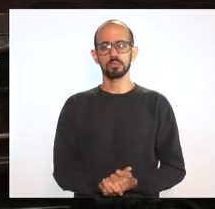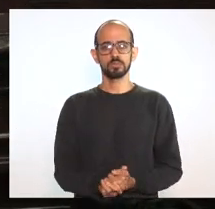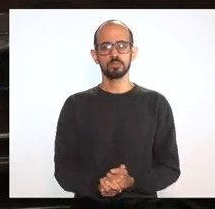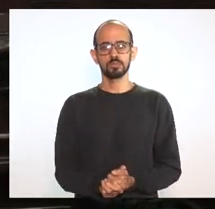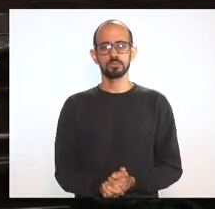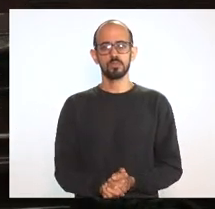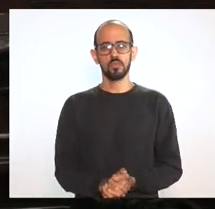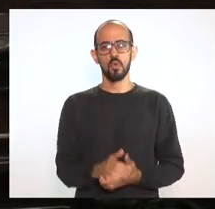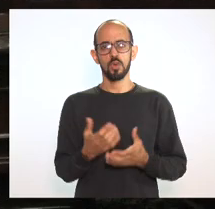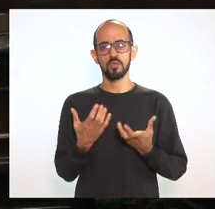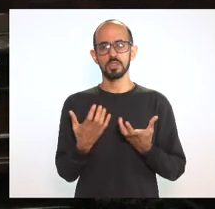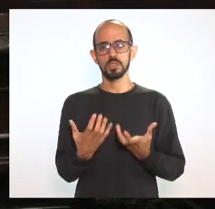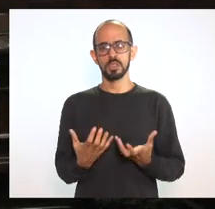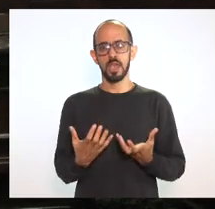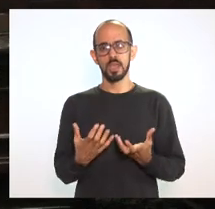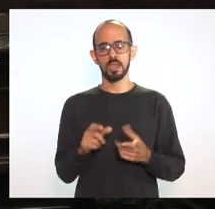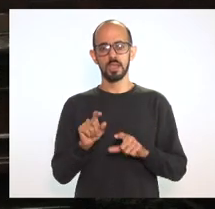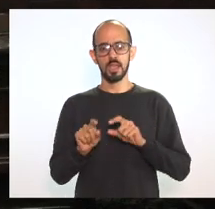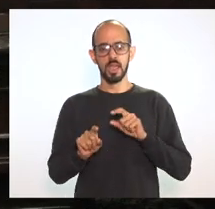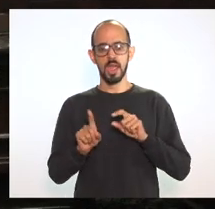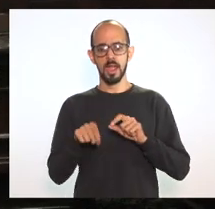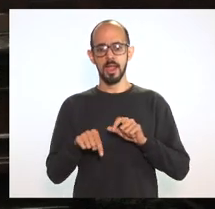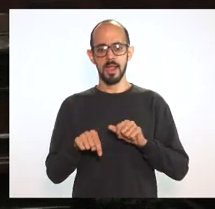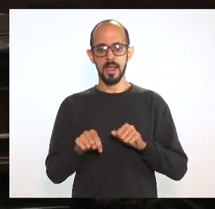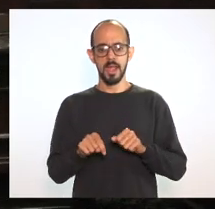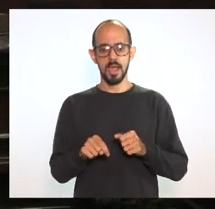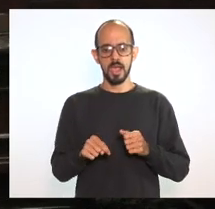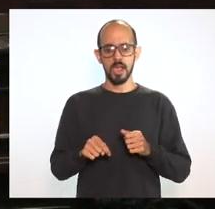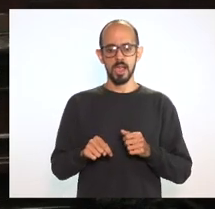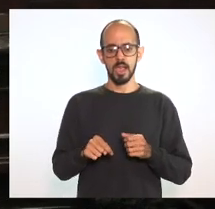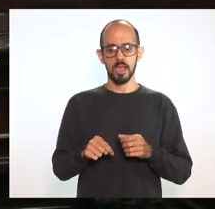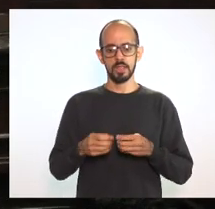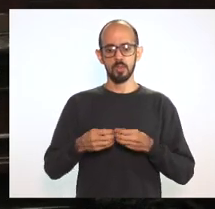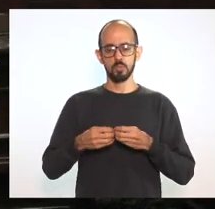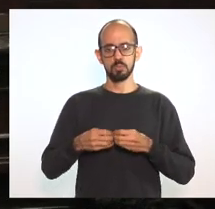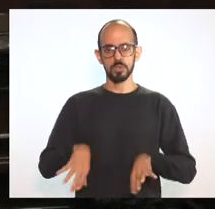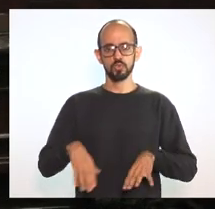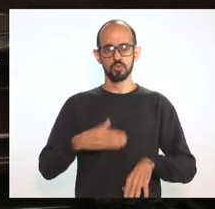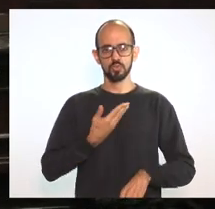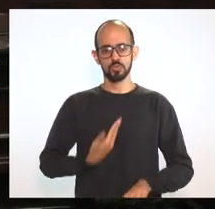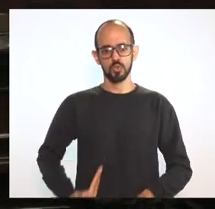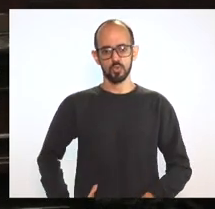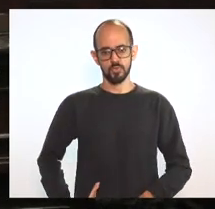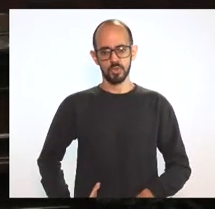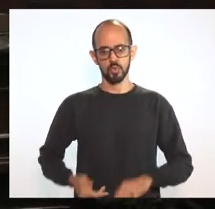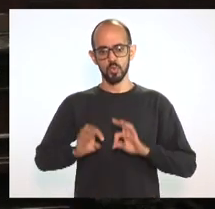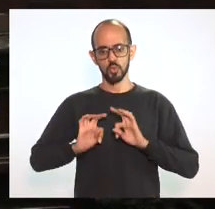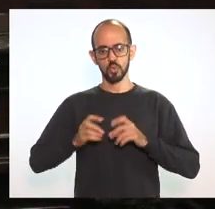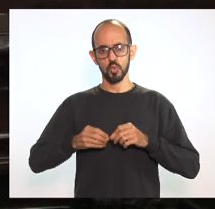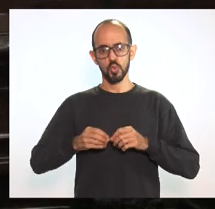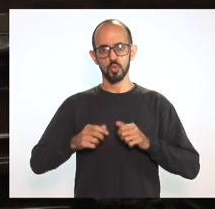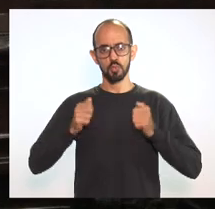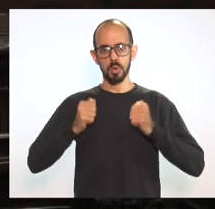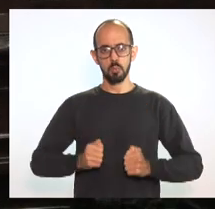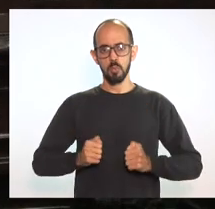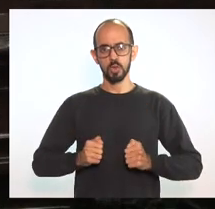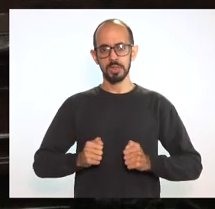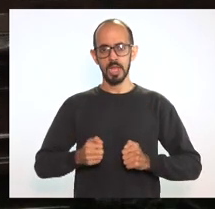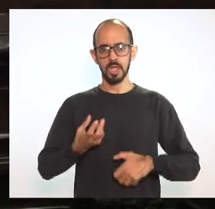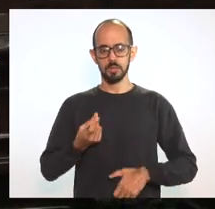querem é desestabilizar um governo, tudo pelo poder e pelo